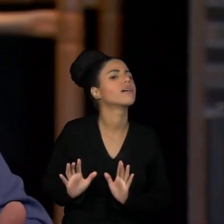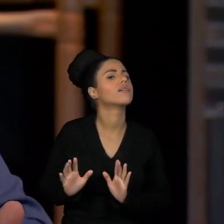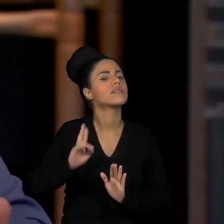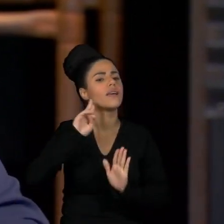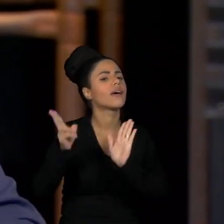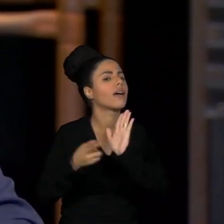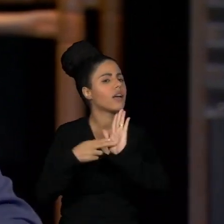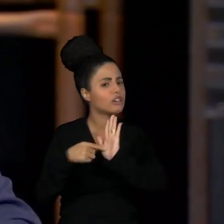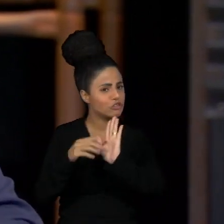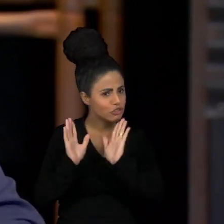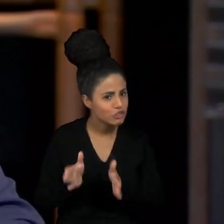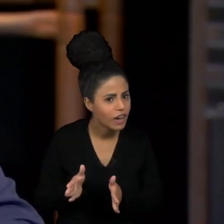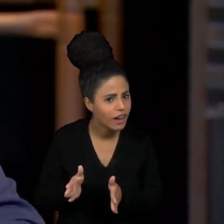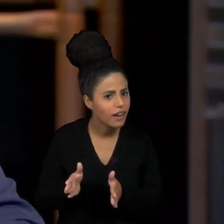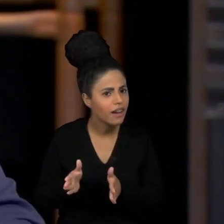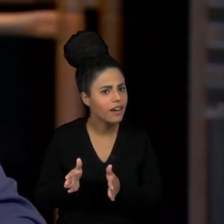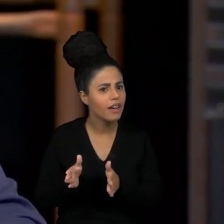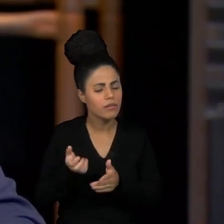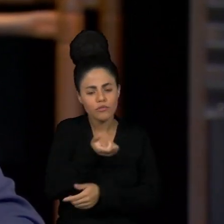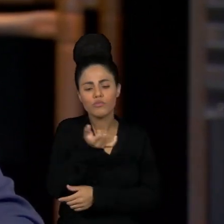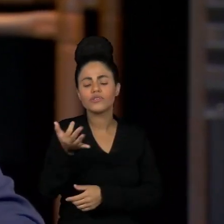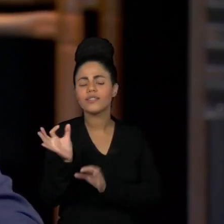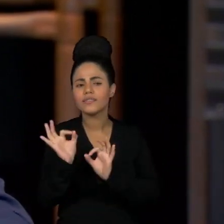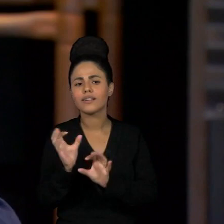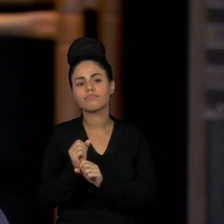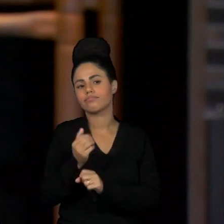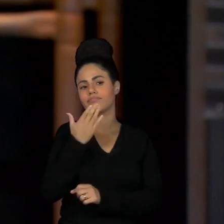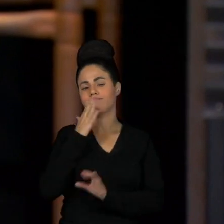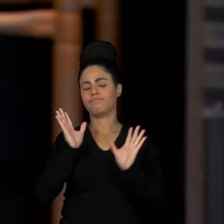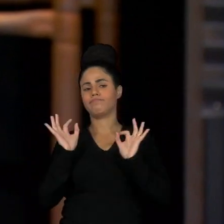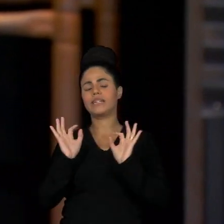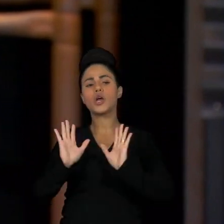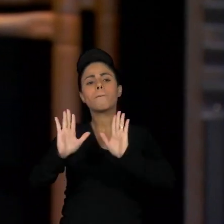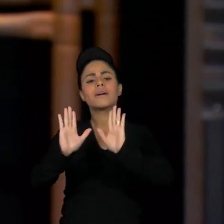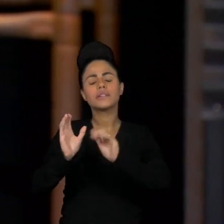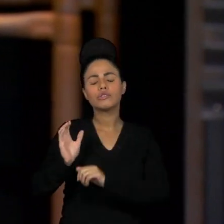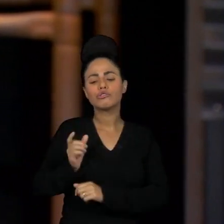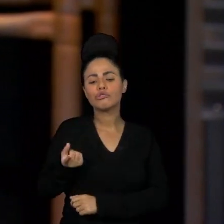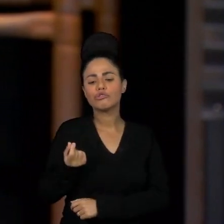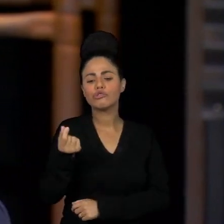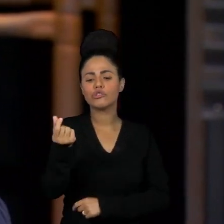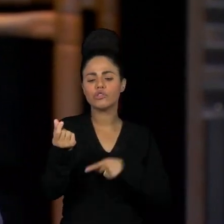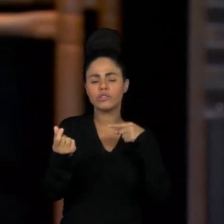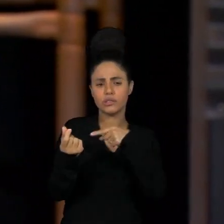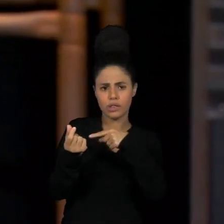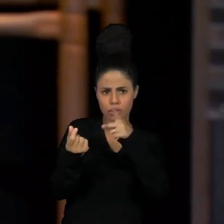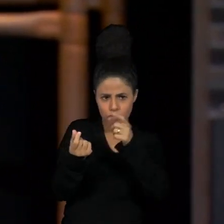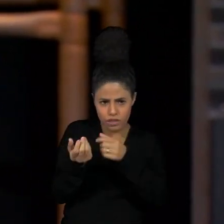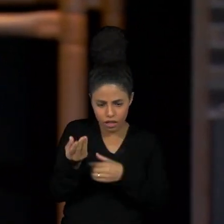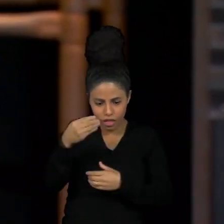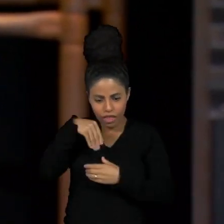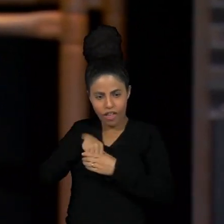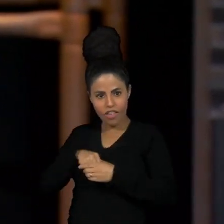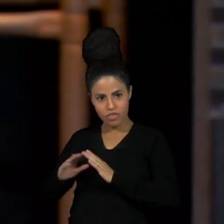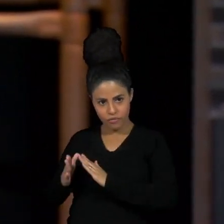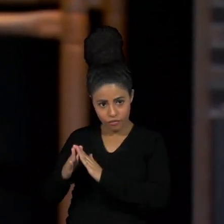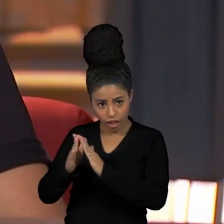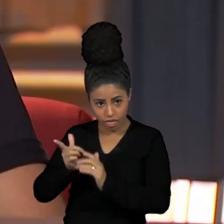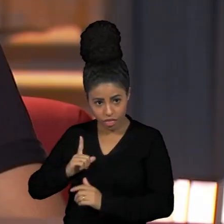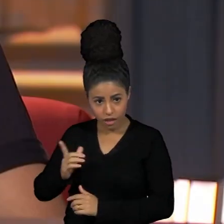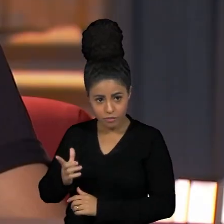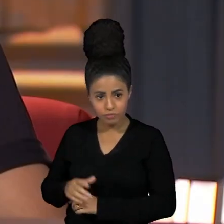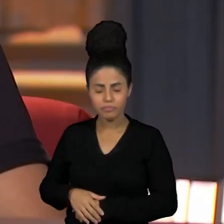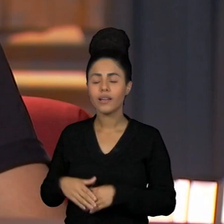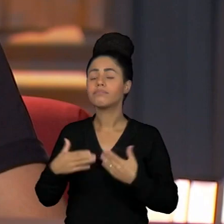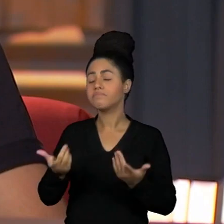aqui os números, não completos, mas eu quero saber, o dinheiro tirou a favela de dentro de você?